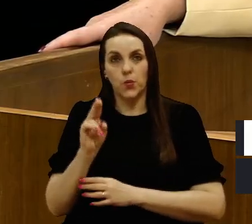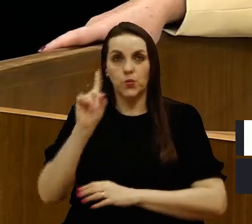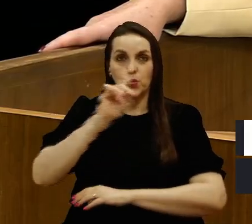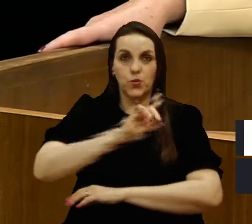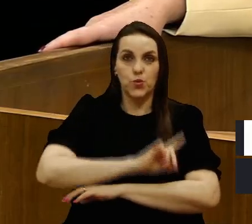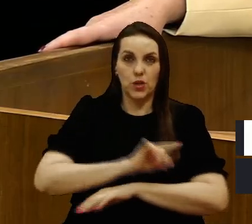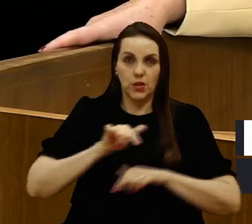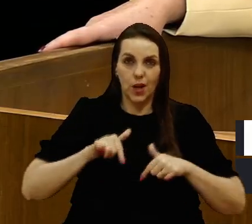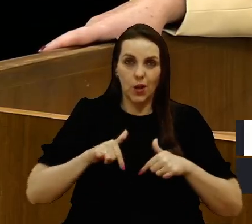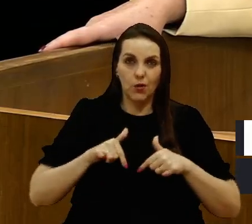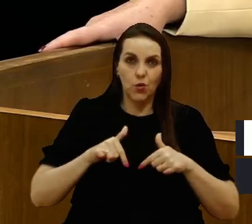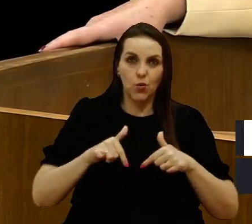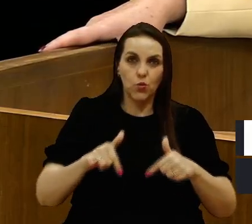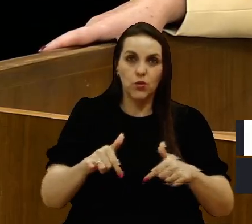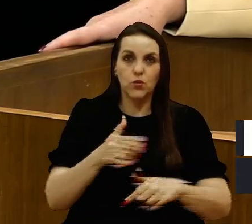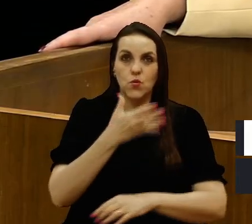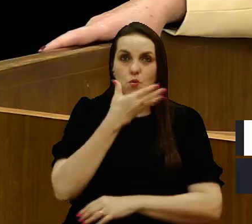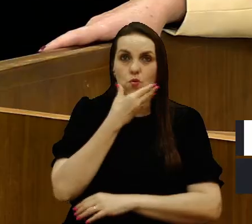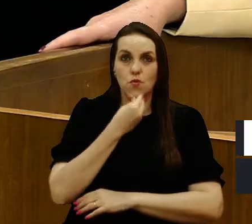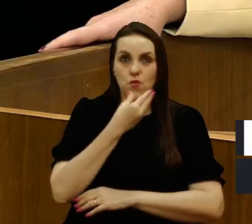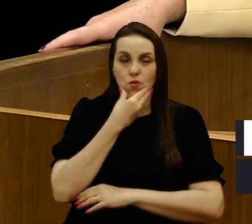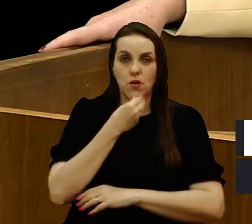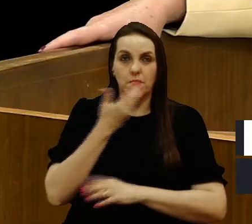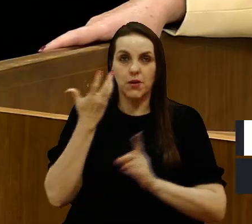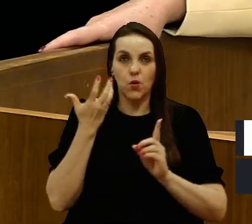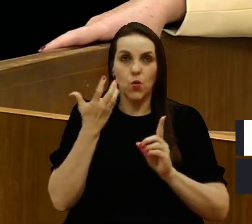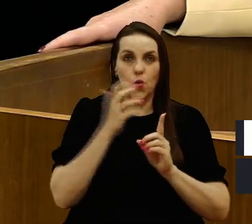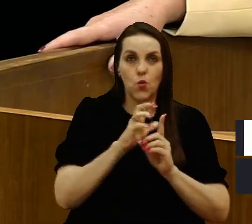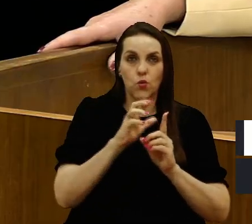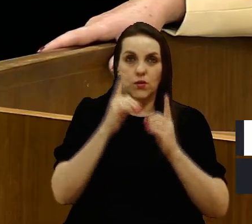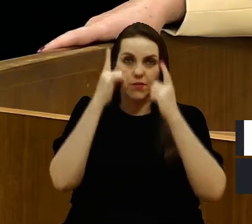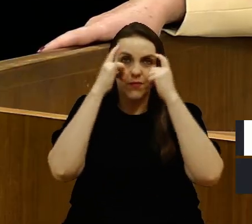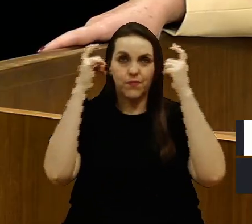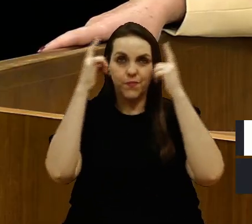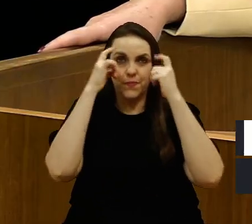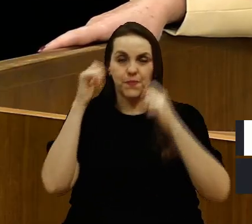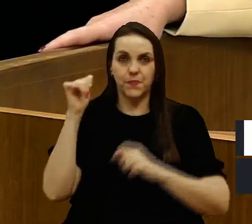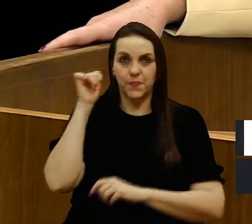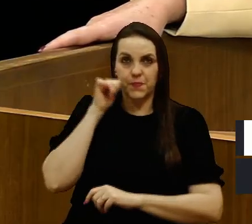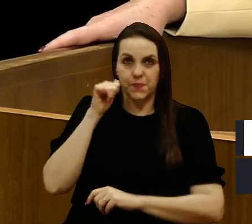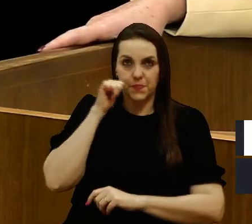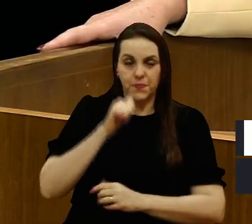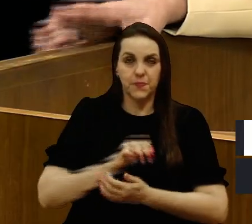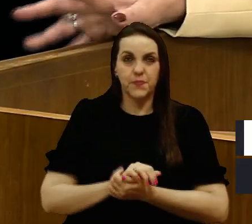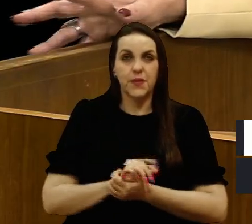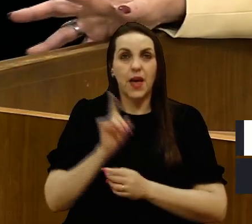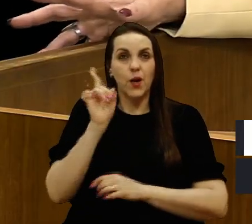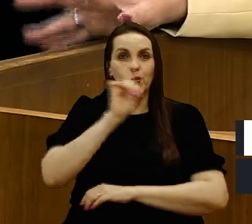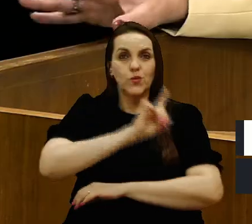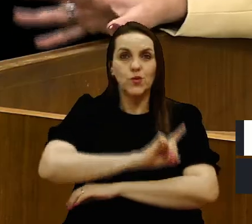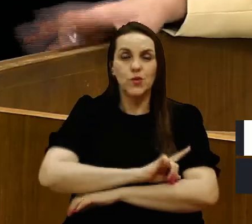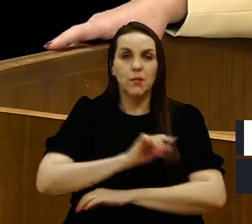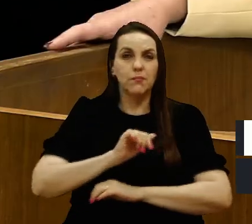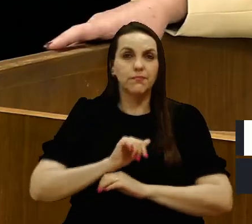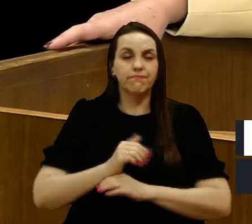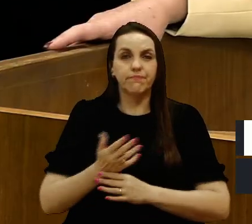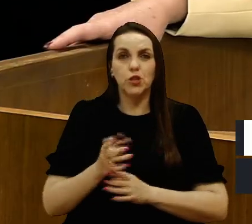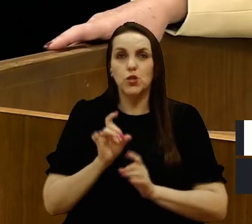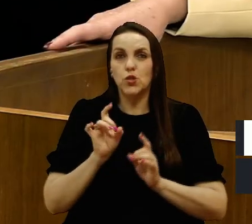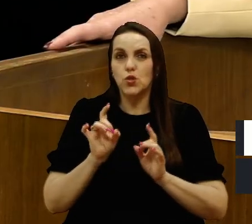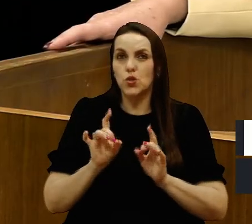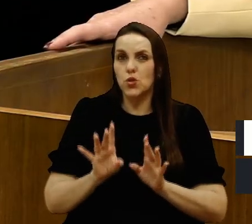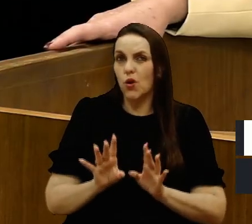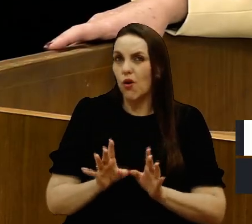Luta dos Homens pelo combate à violência contra as mulheres, é uma data muito mais do que somente